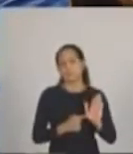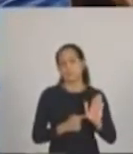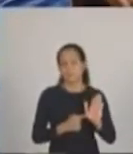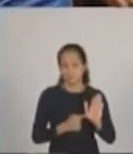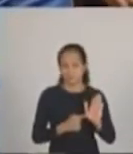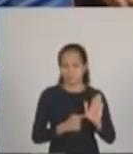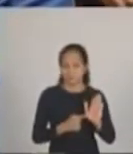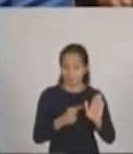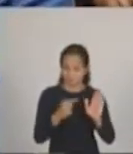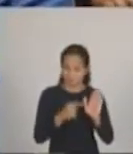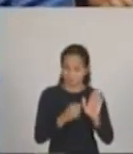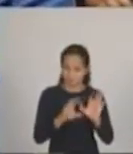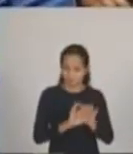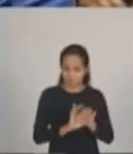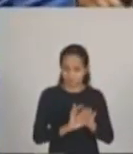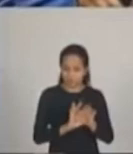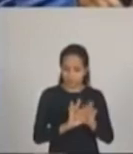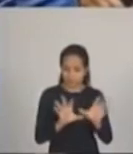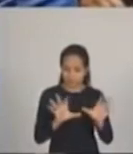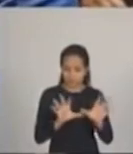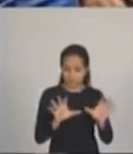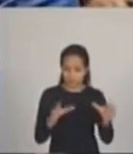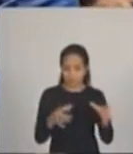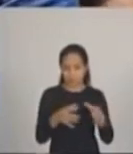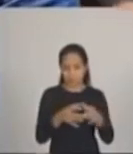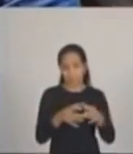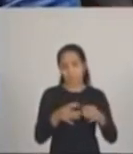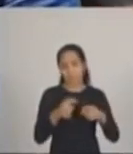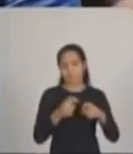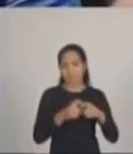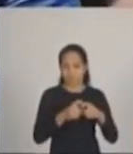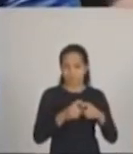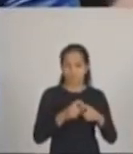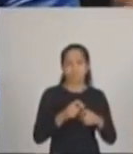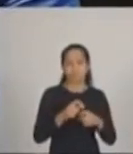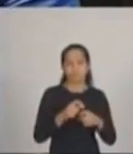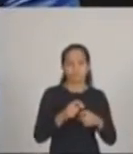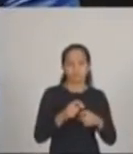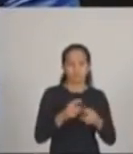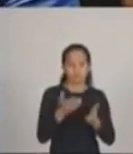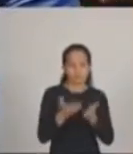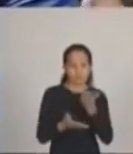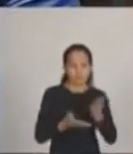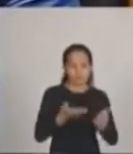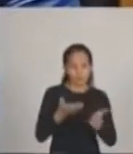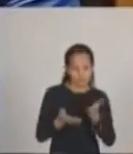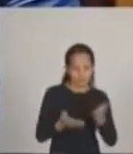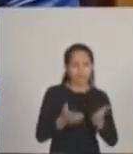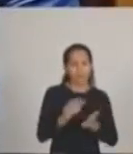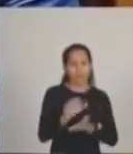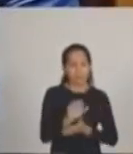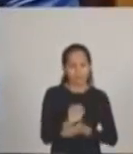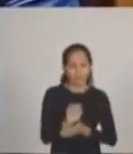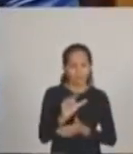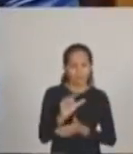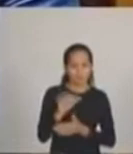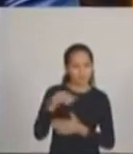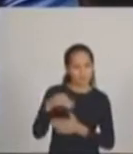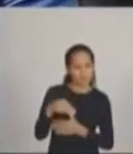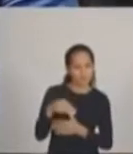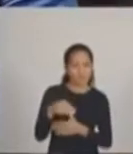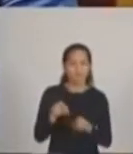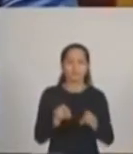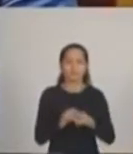O projeto que autoriza o Departamento Médico Legal, DML, Serviços Médicos Legais, SMLs e